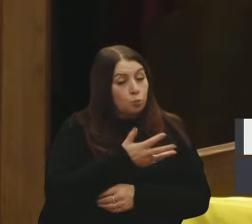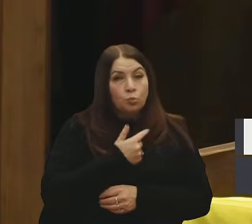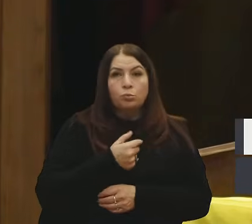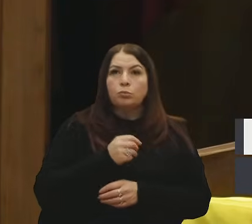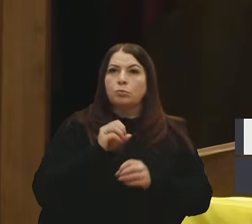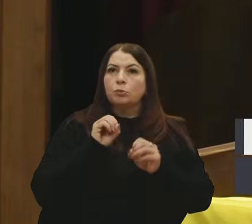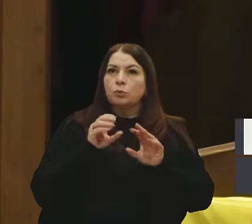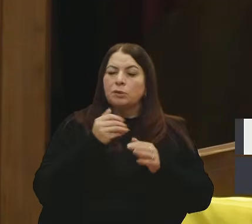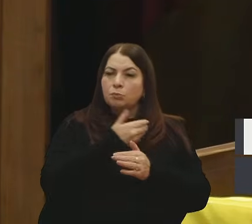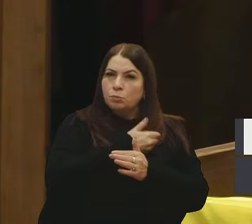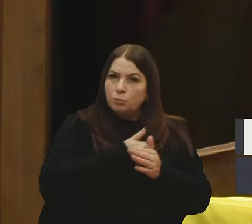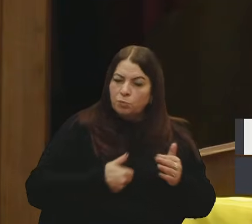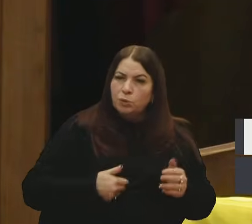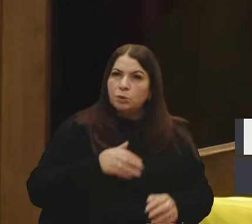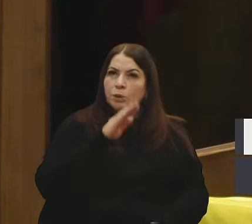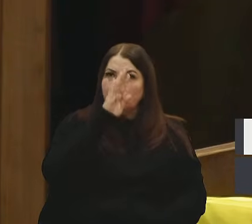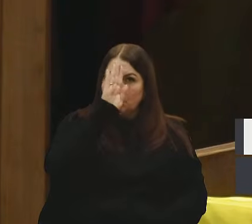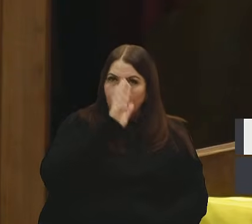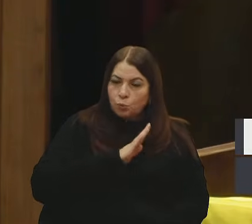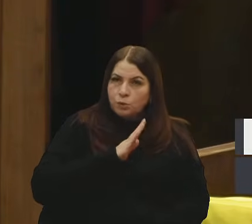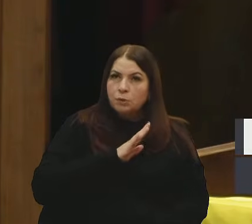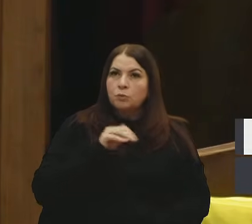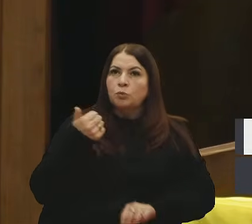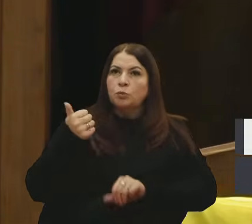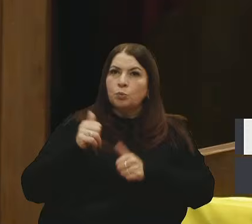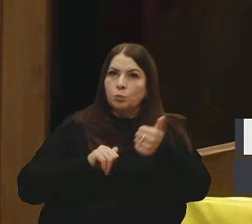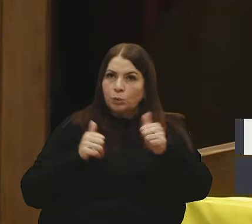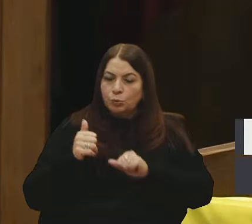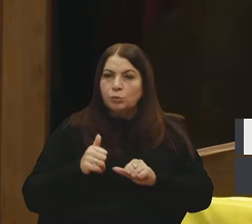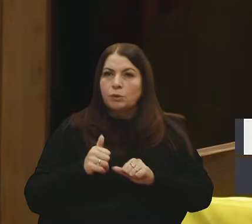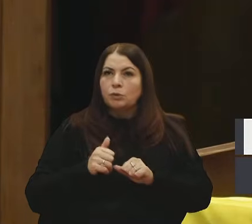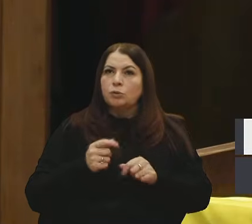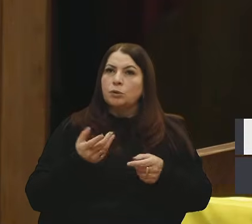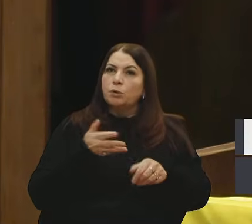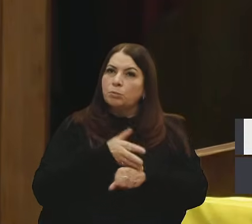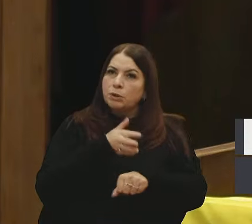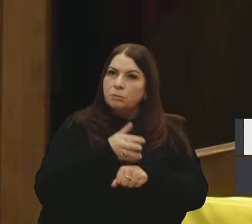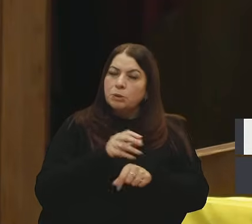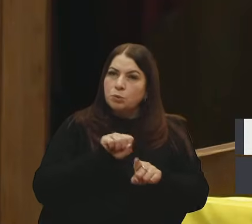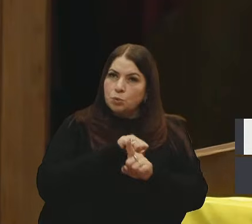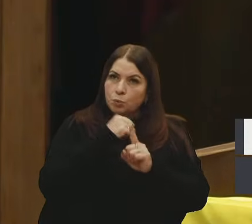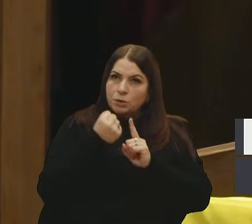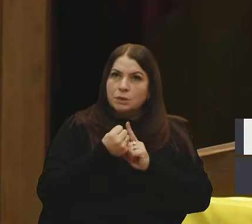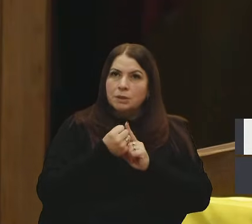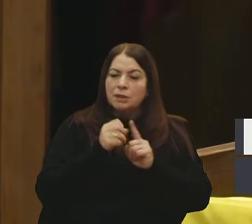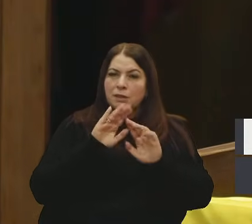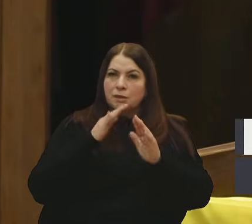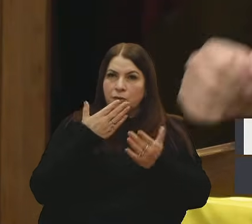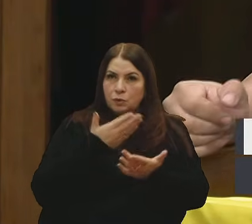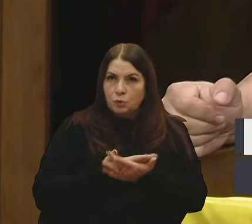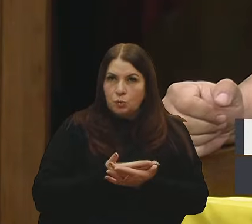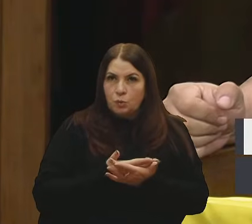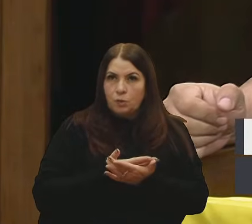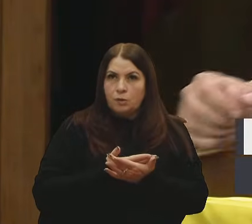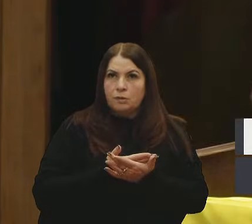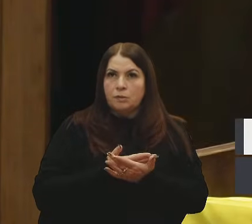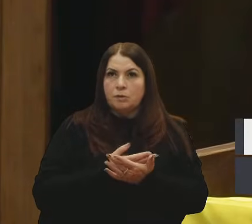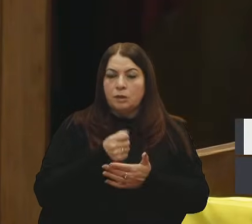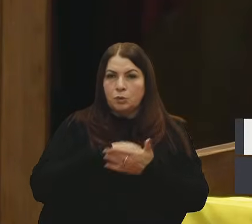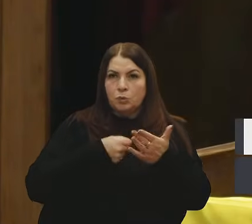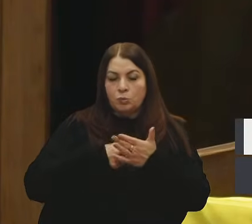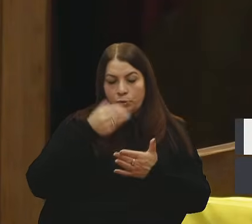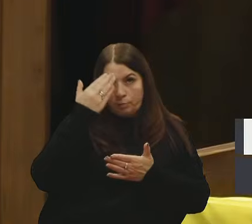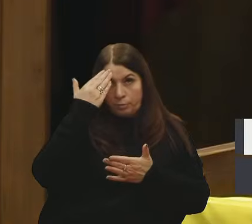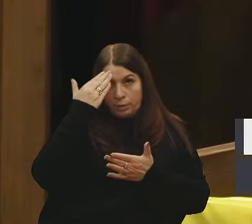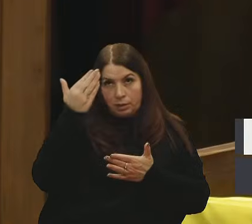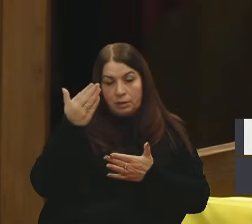educação pública, gratuita, de qualidade e com a participação social nas escolas e nas nossas lutas. Muito